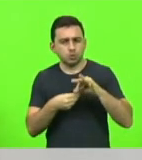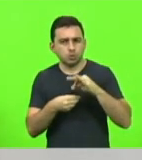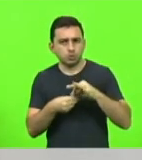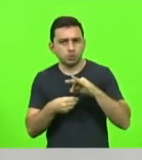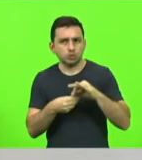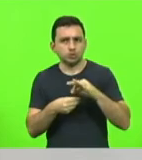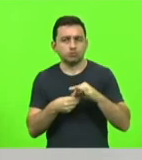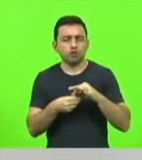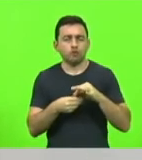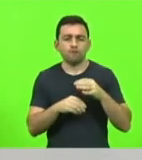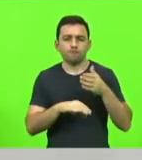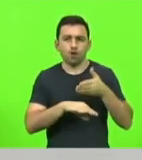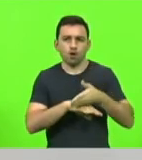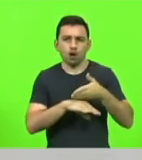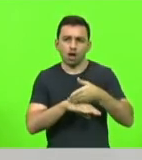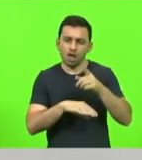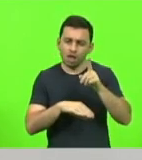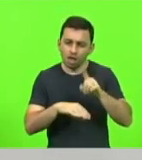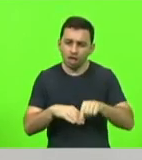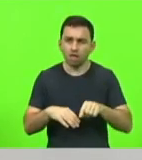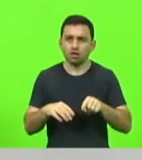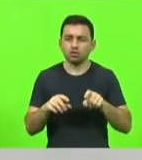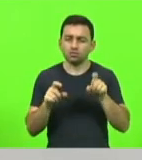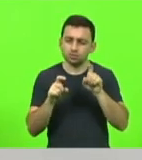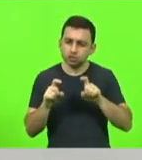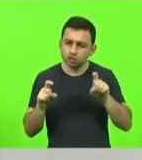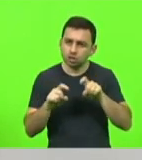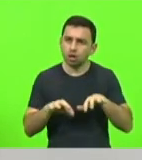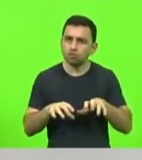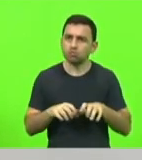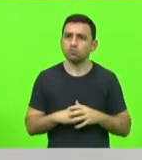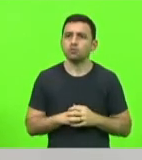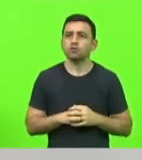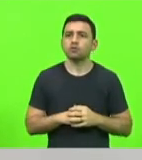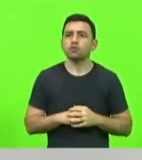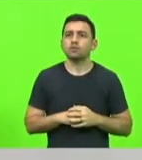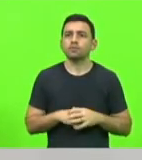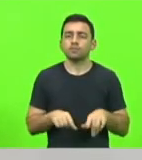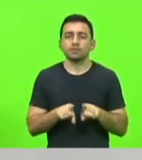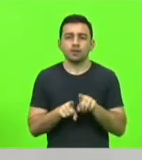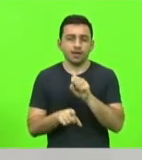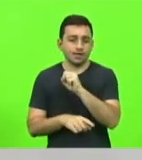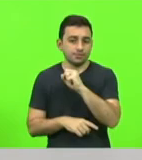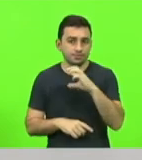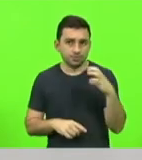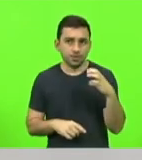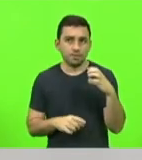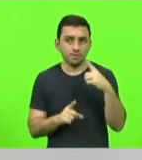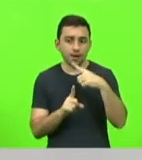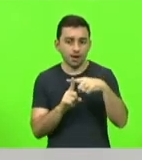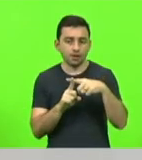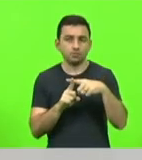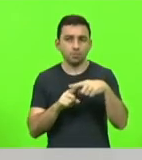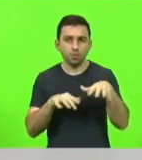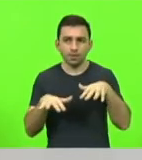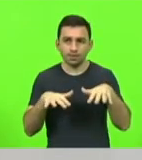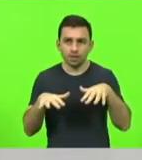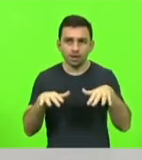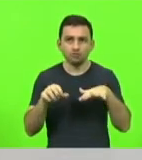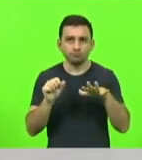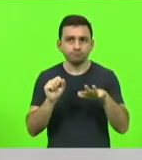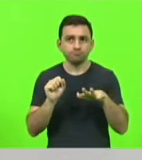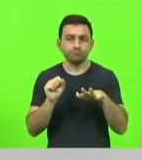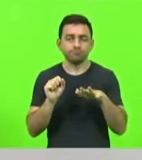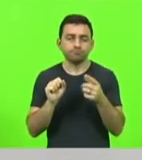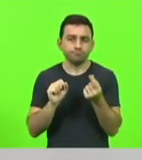o acesso à inclusão digital. Programa SC Mais Mobilidade. Serão repassados recursos